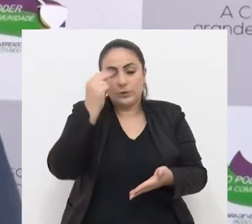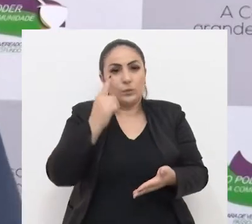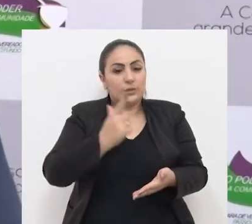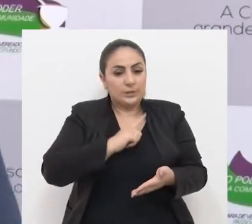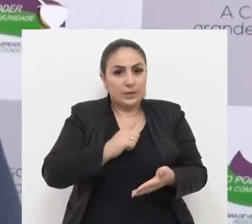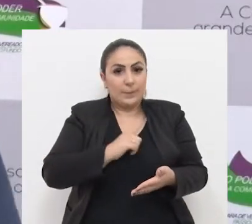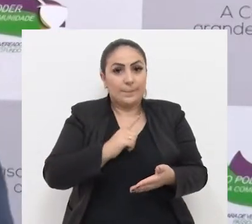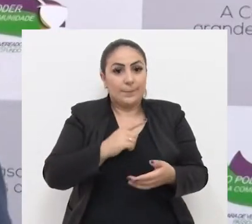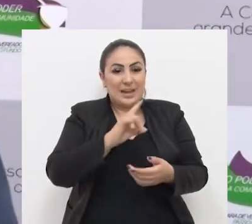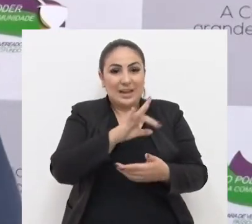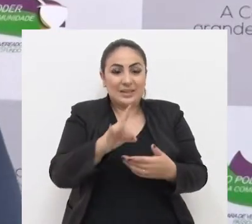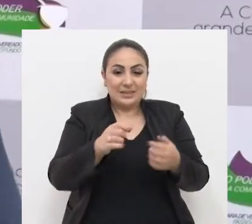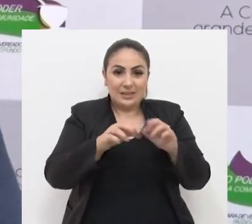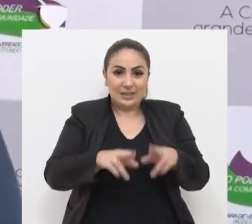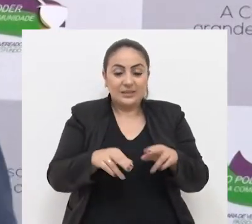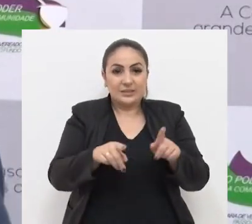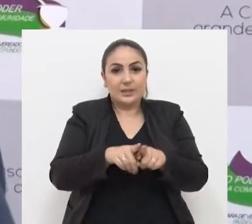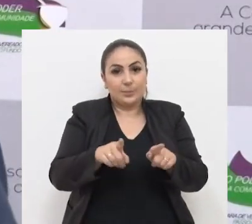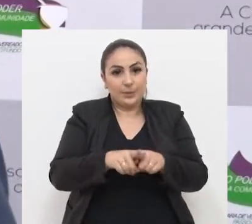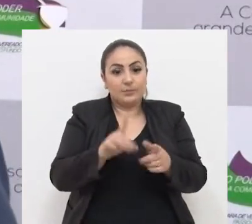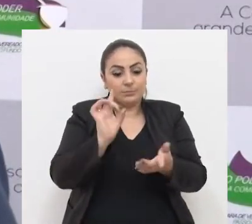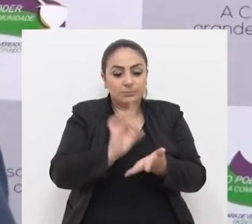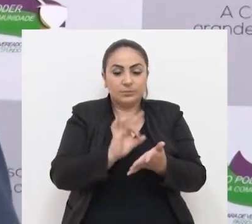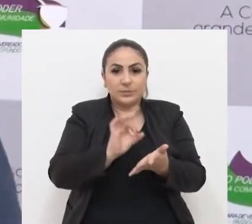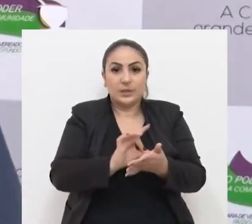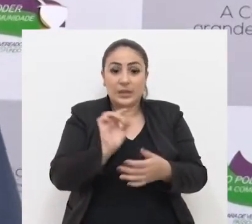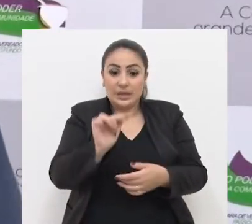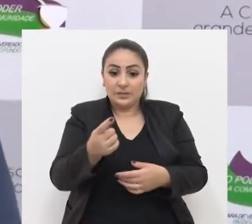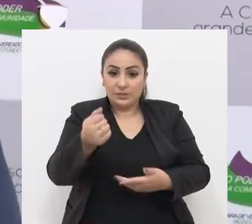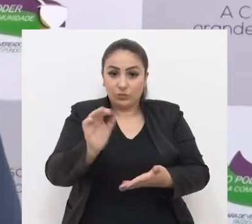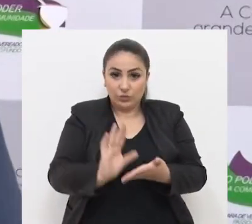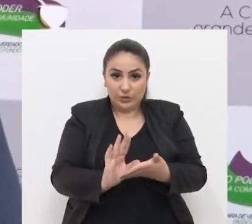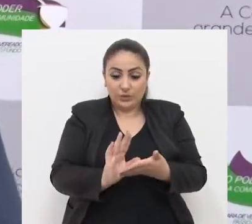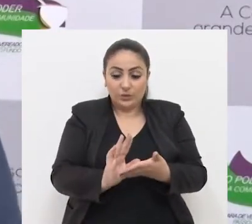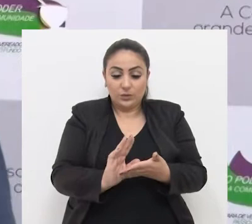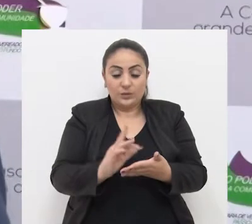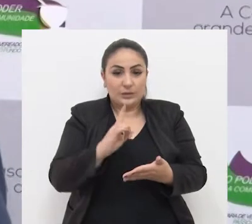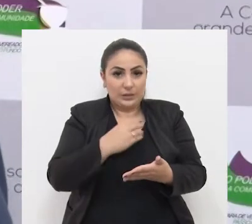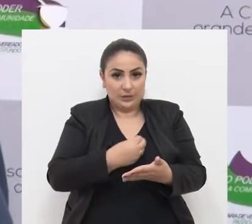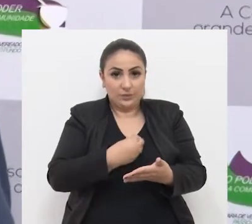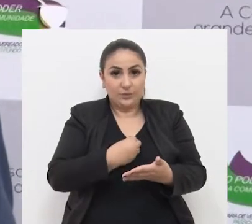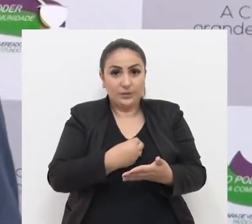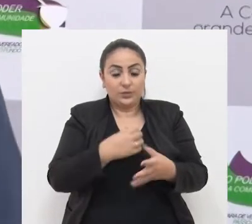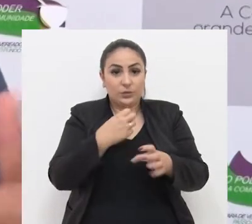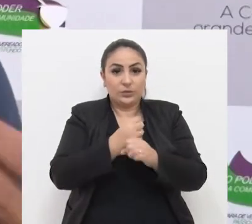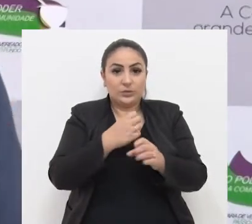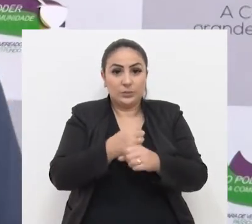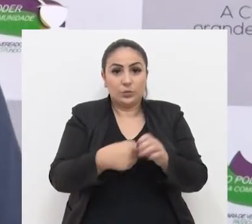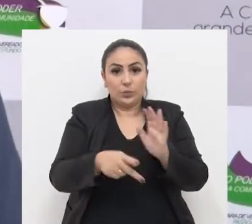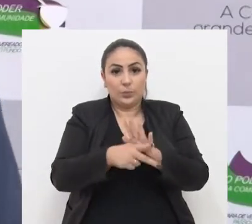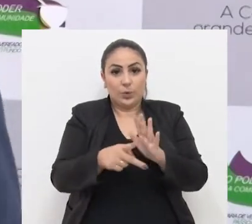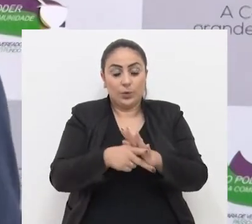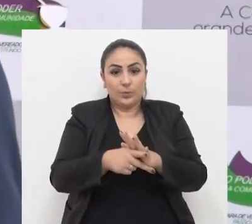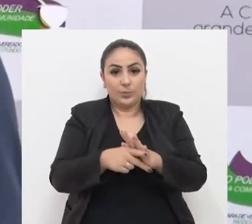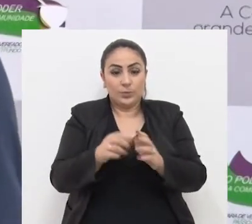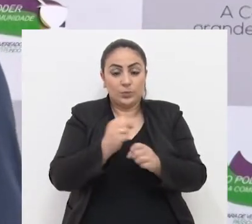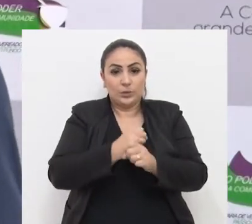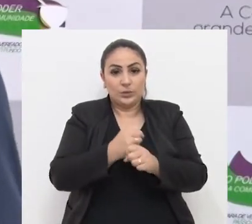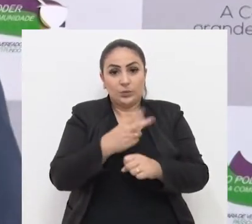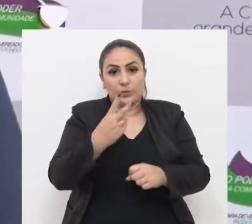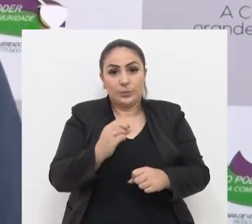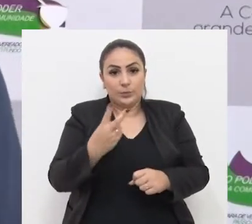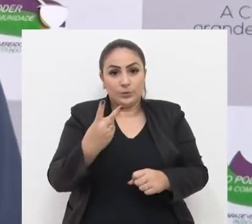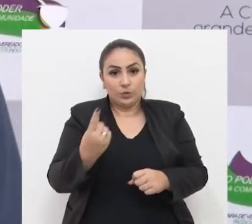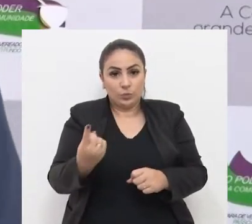tem para cada área e realmente confirmar que esses recursos constem no orçamento do próximo exercício, do ano de